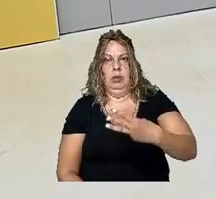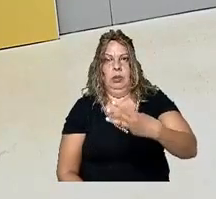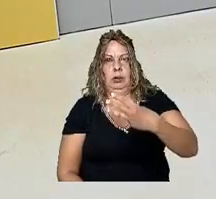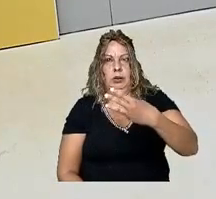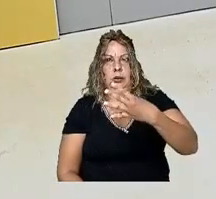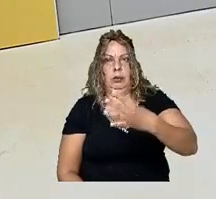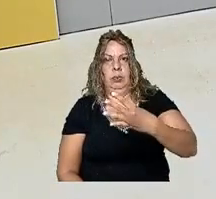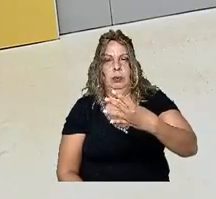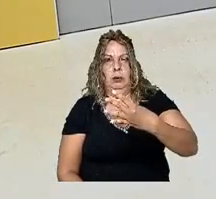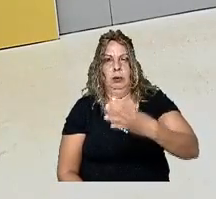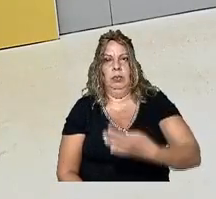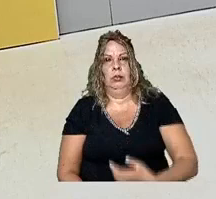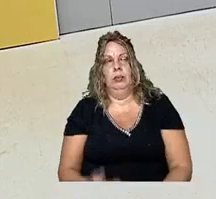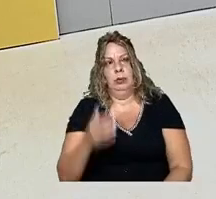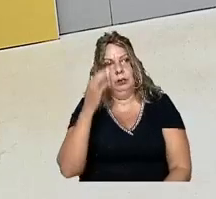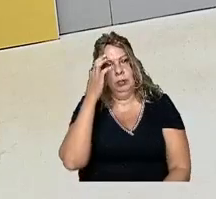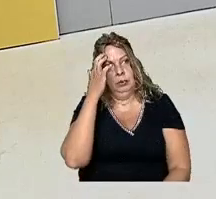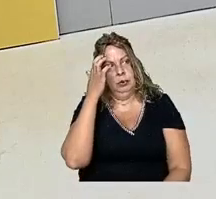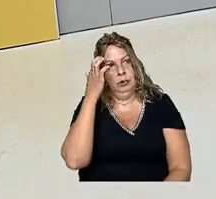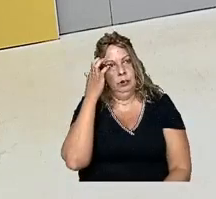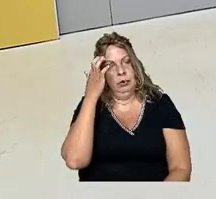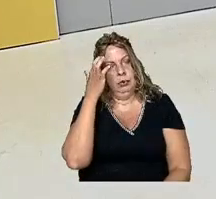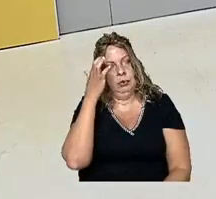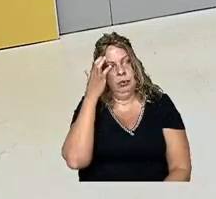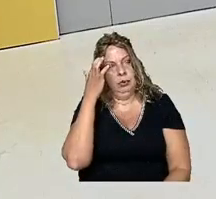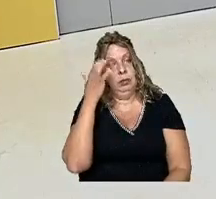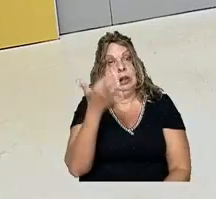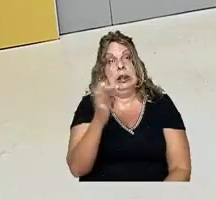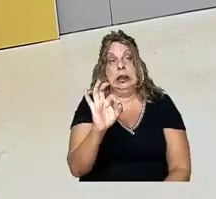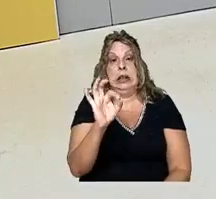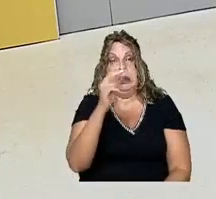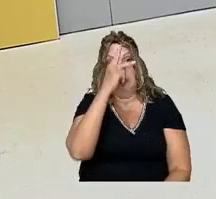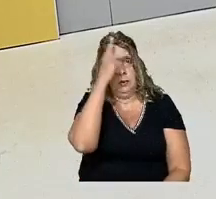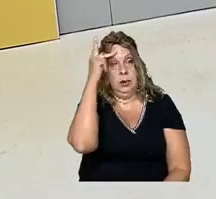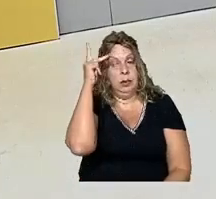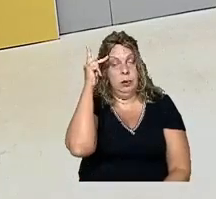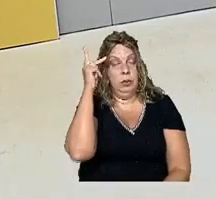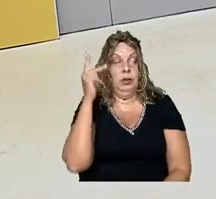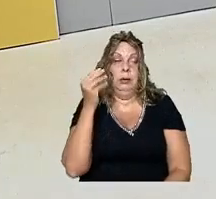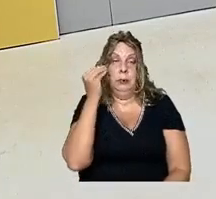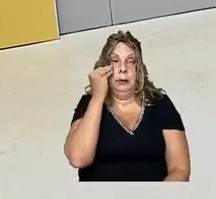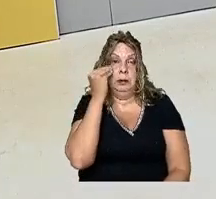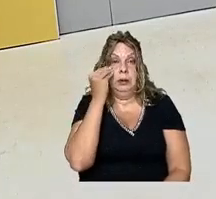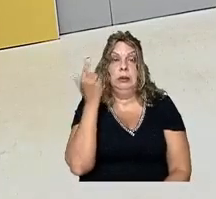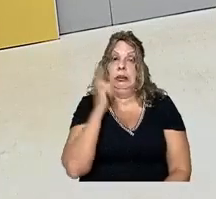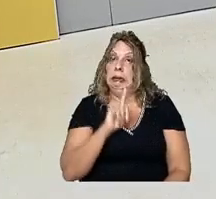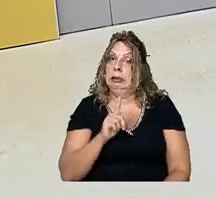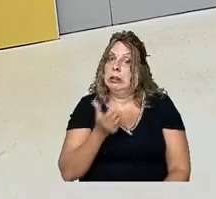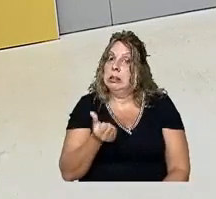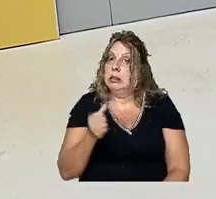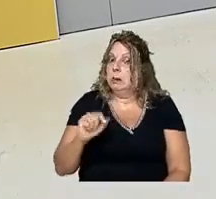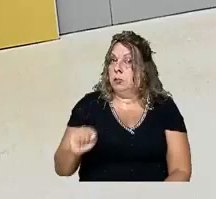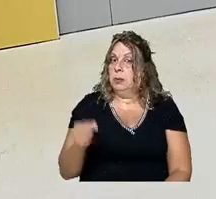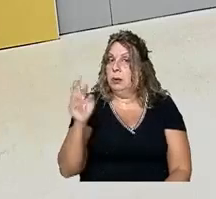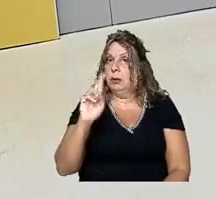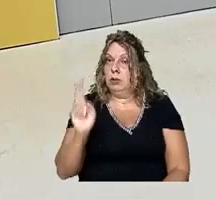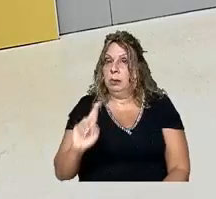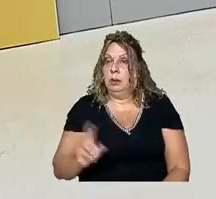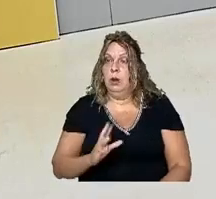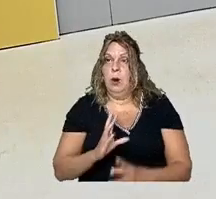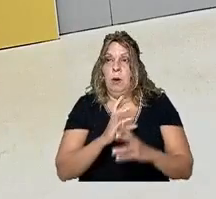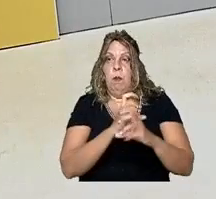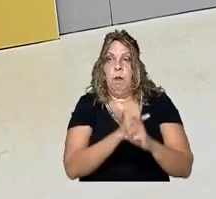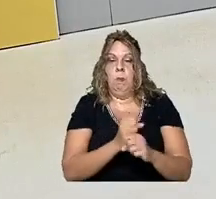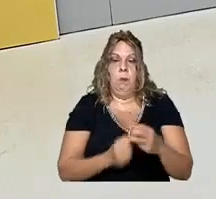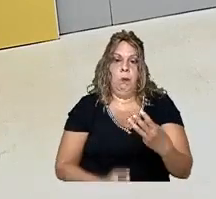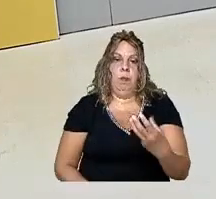34. Decide ou não decide? 10 títulos na fila de espera, vale 6 mil reais, 36 bolas